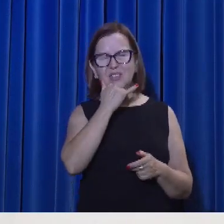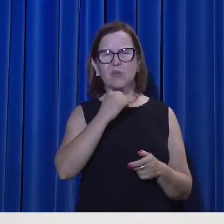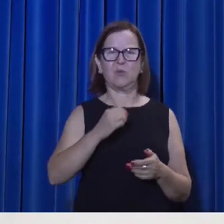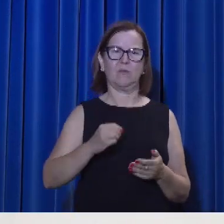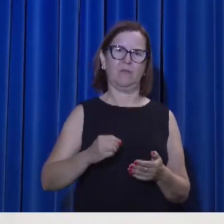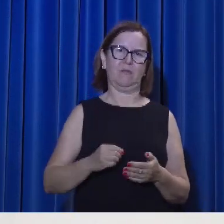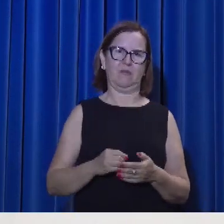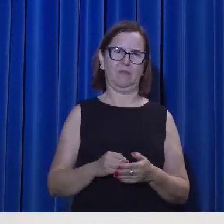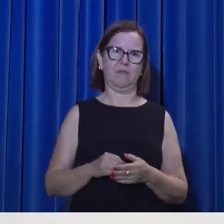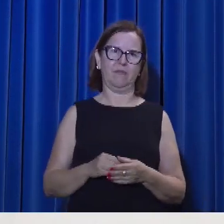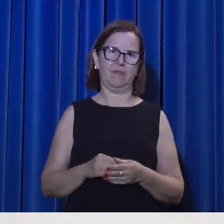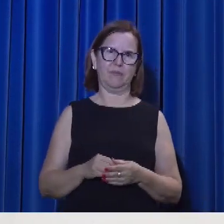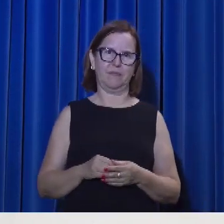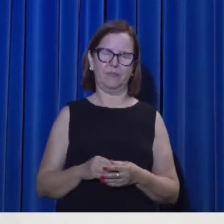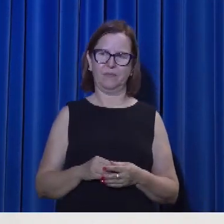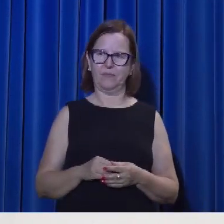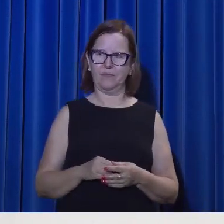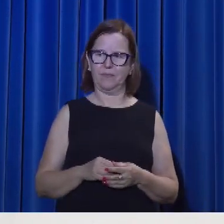indesculpáveis.